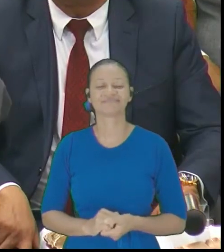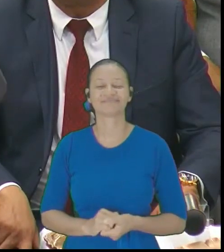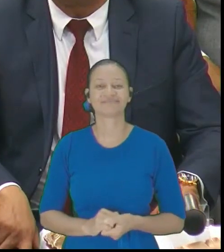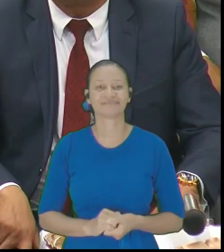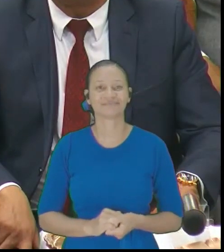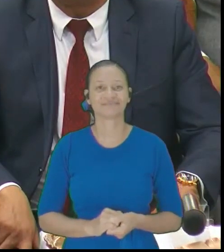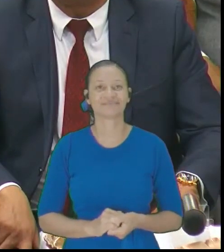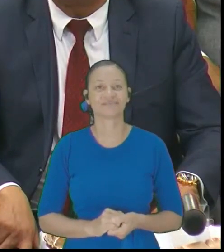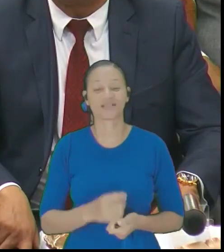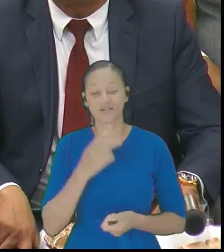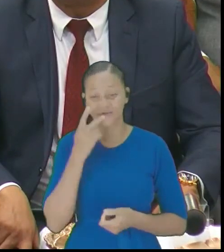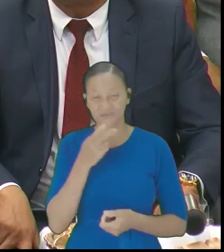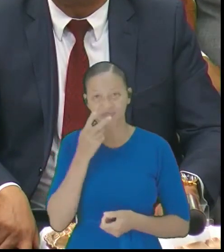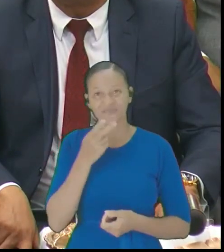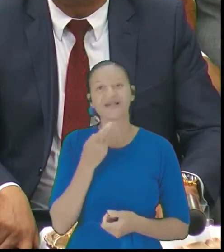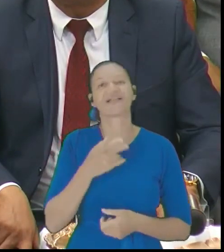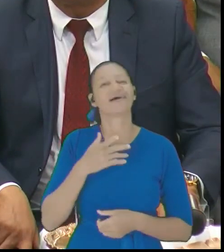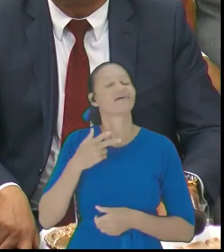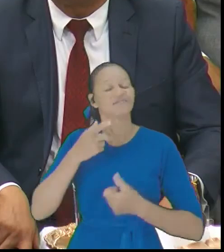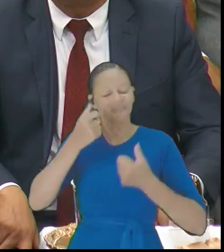E eu vou lhe dizer mais,